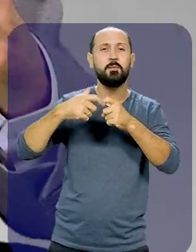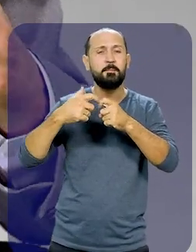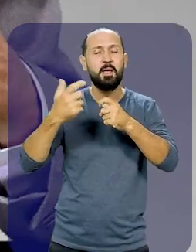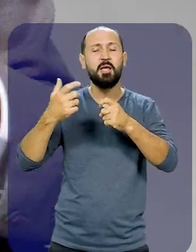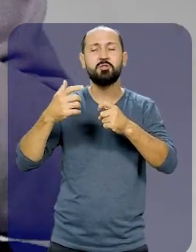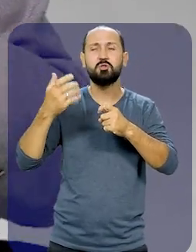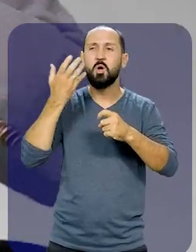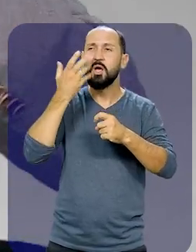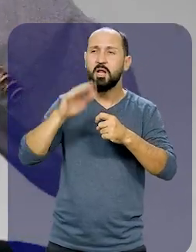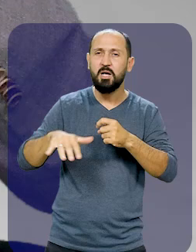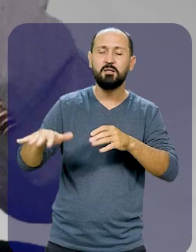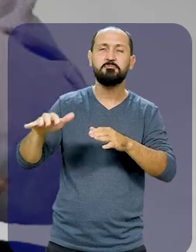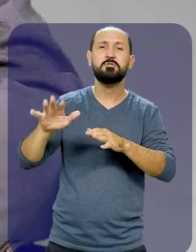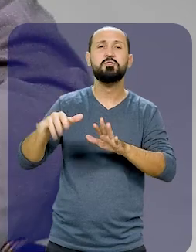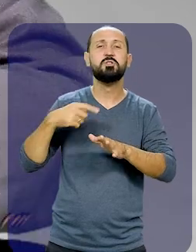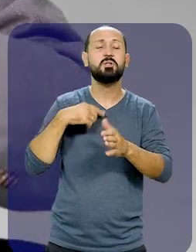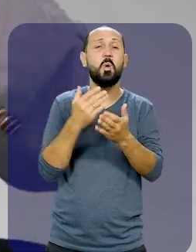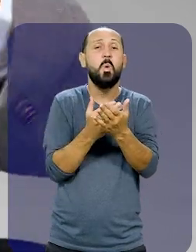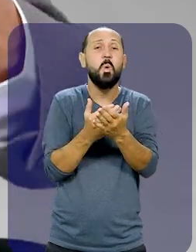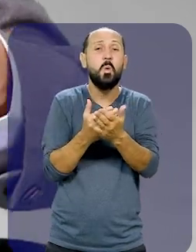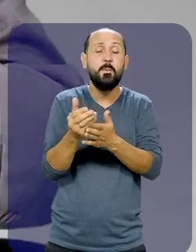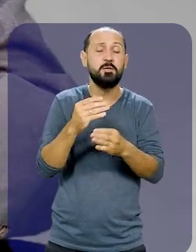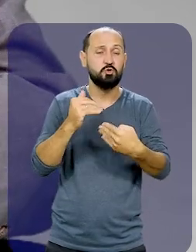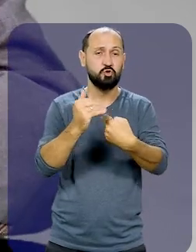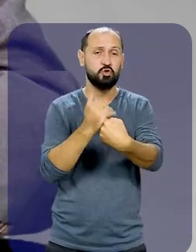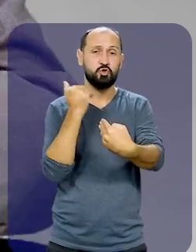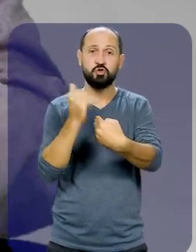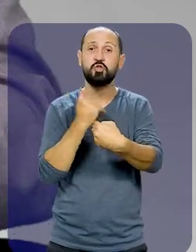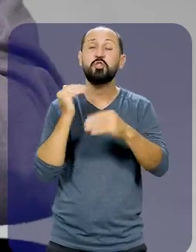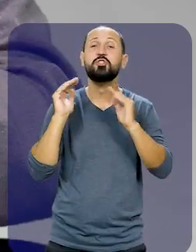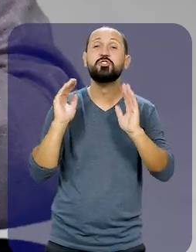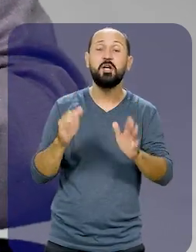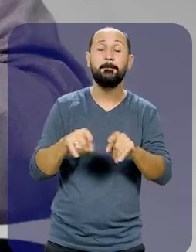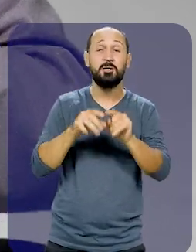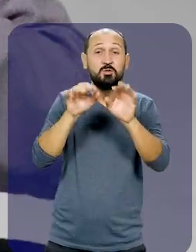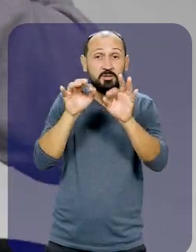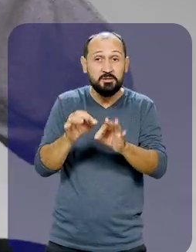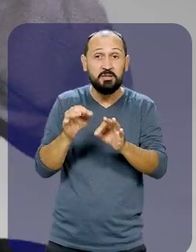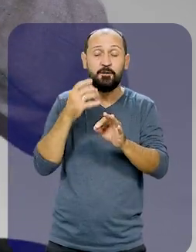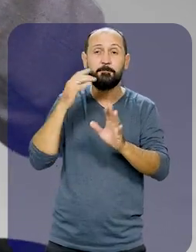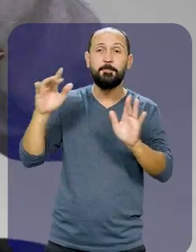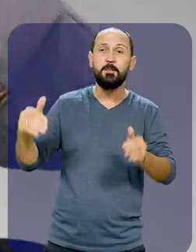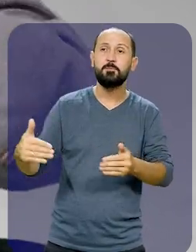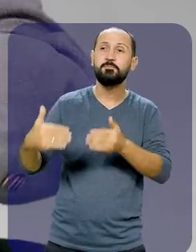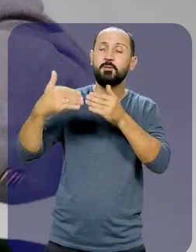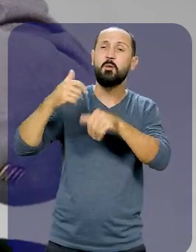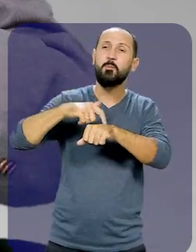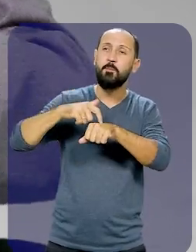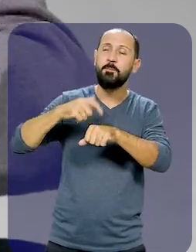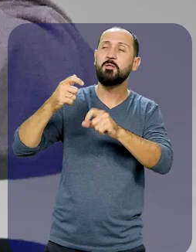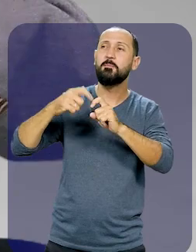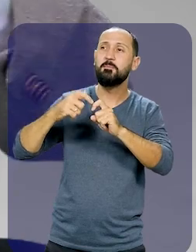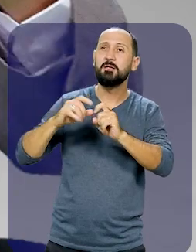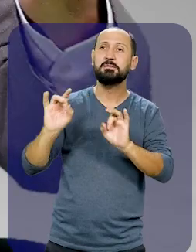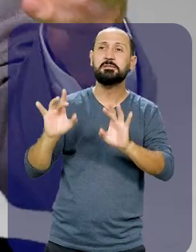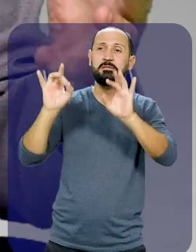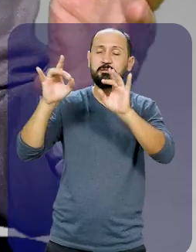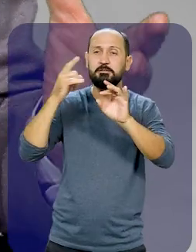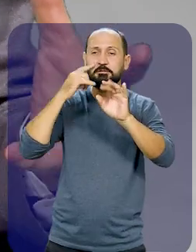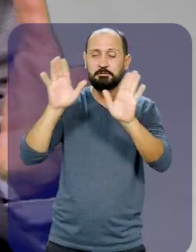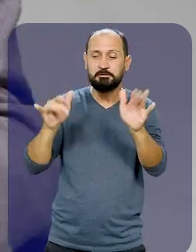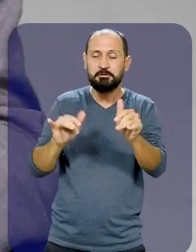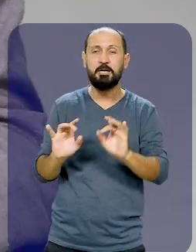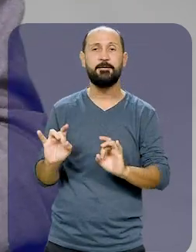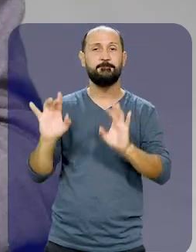e pediatras, ele já tem um início de orientação. Mas o ideal seria a atenção secundária, ambulatórios